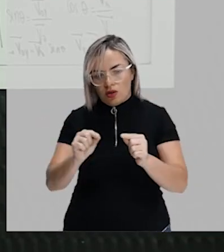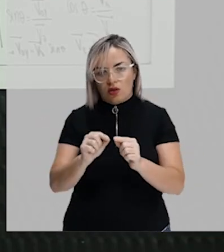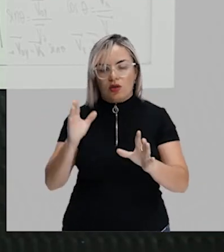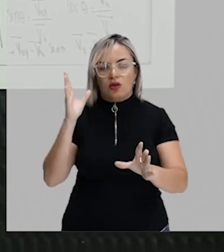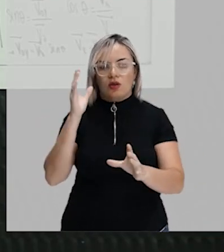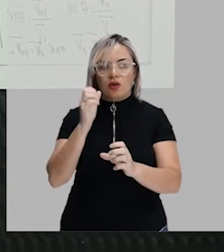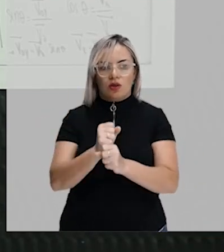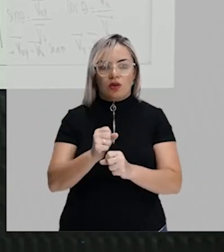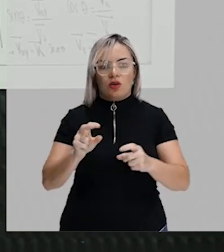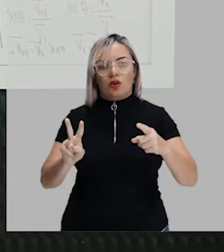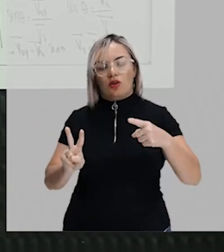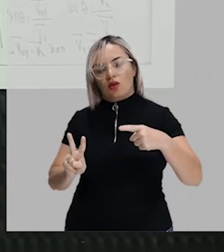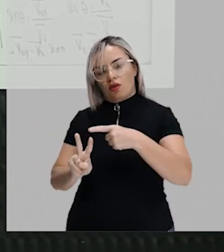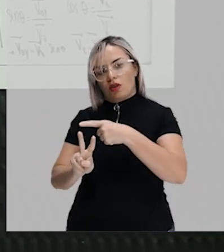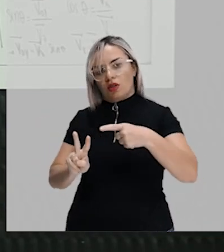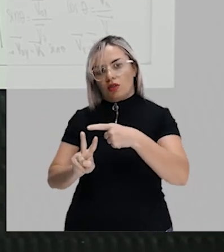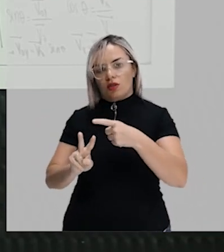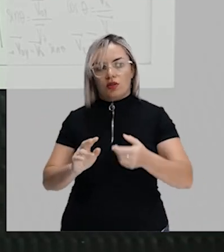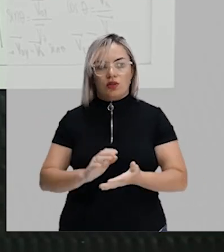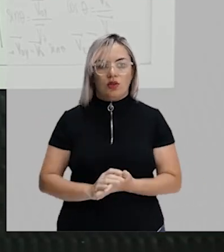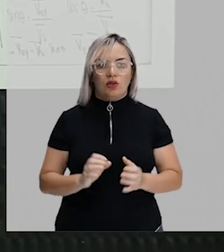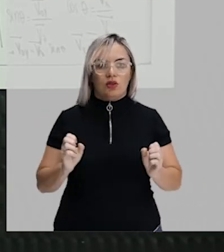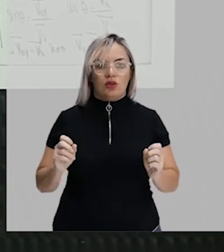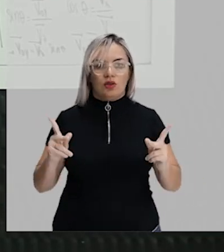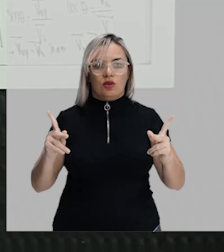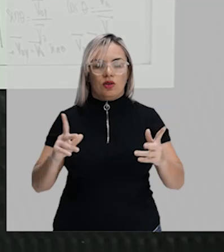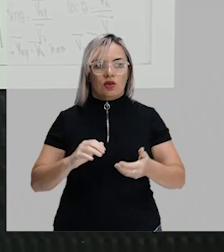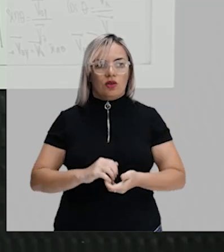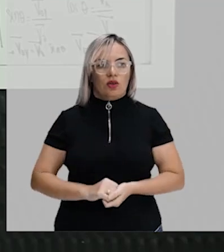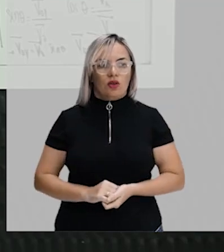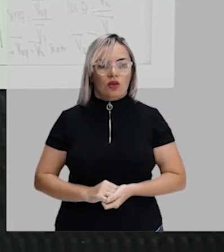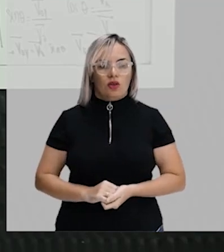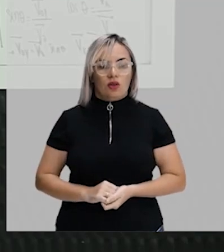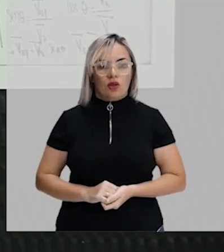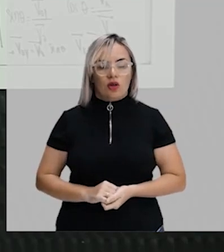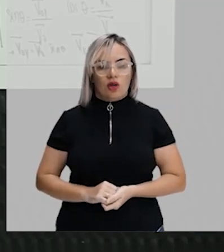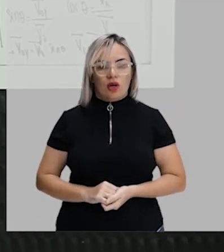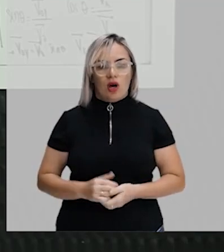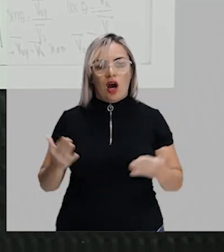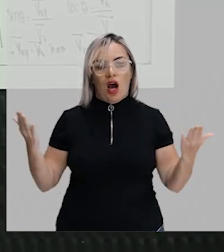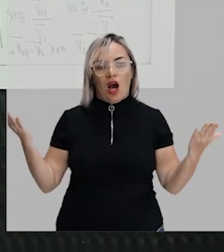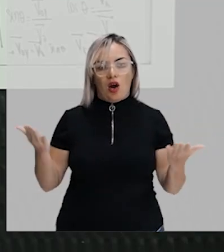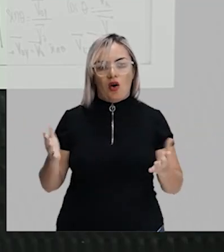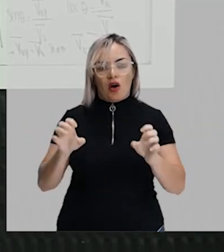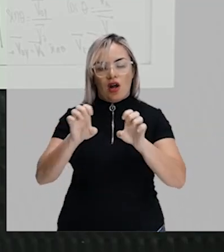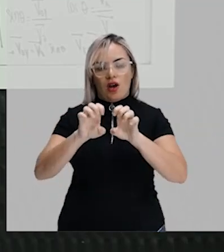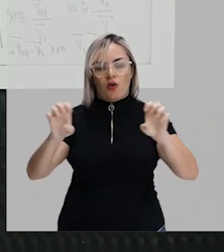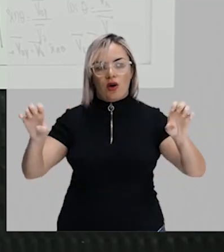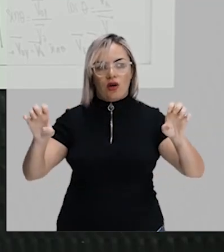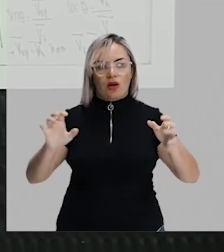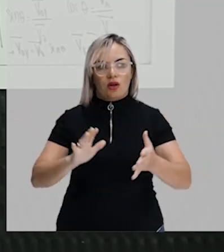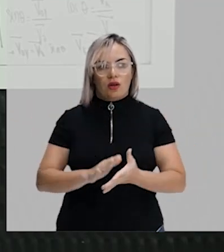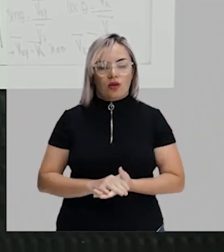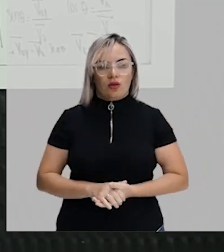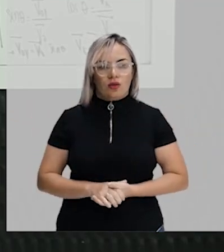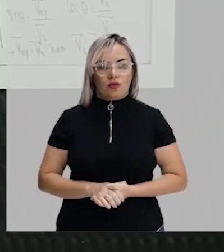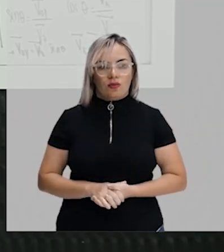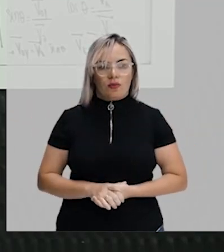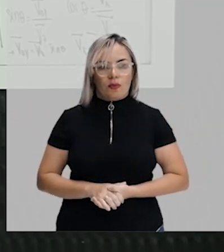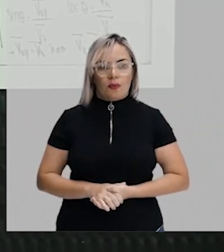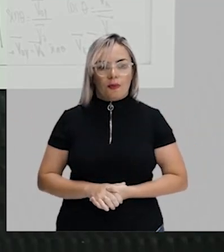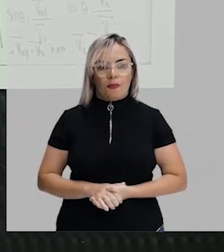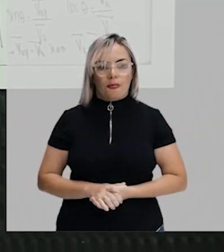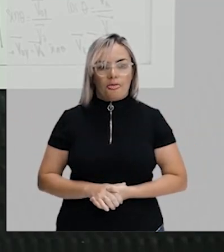o vetor, né? Tá ok? Quanto à equação, deixa eu apagar aqui em